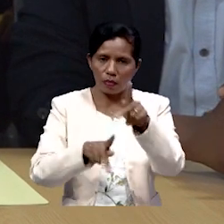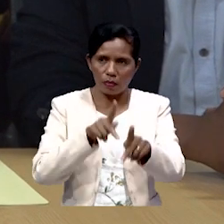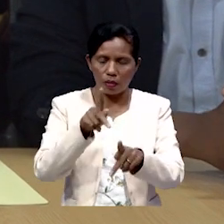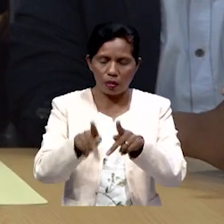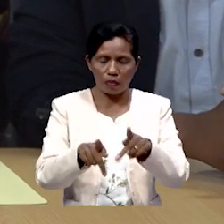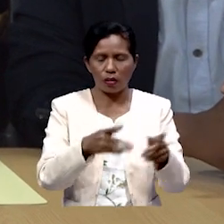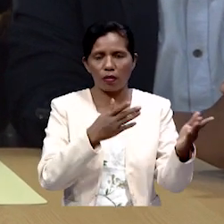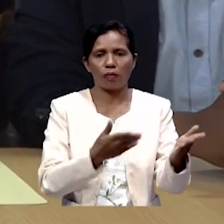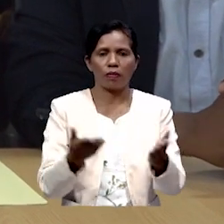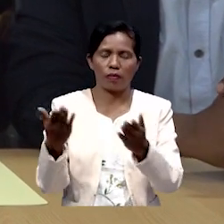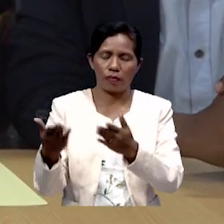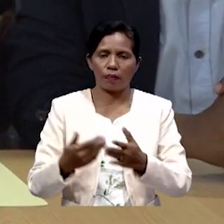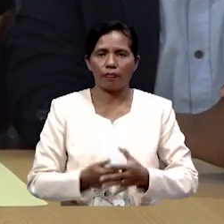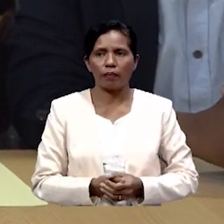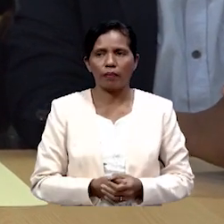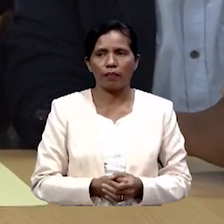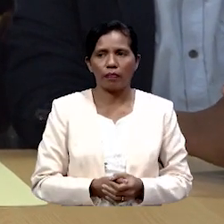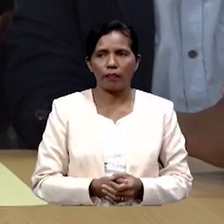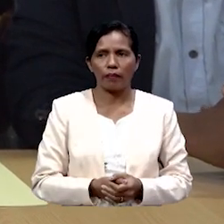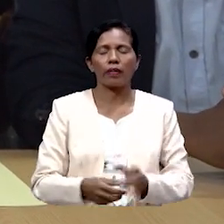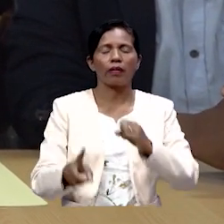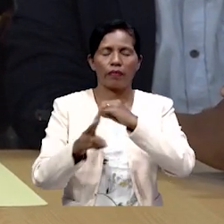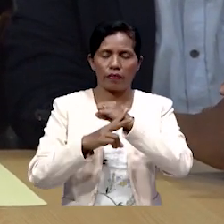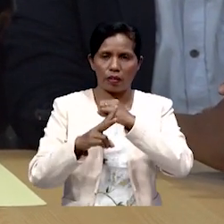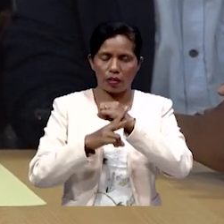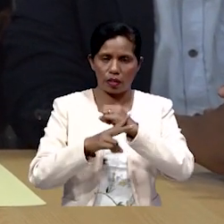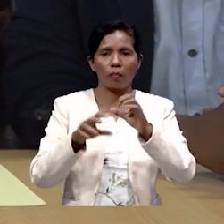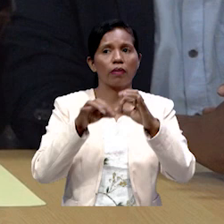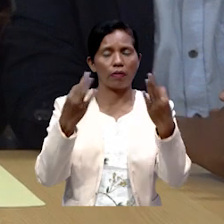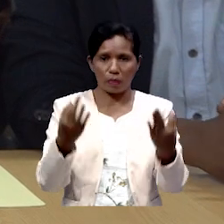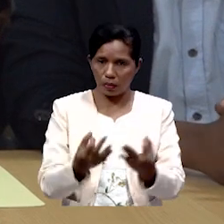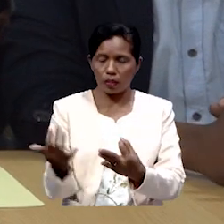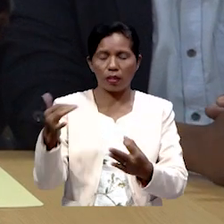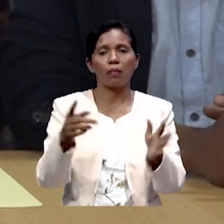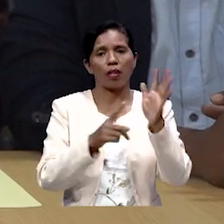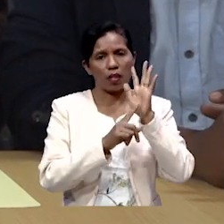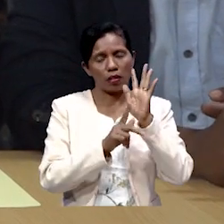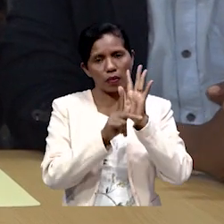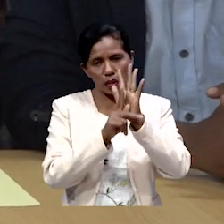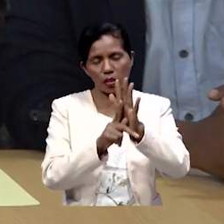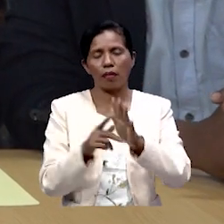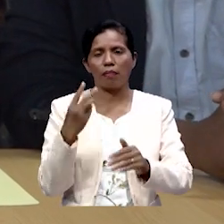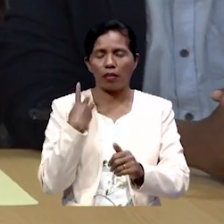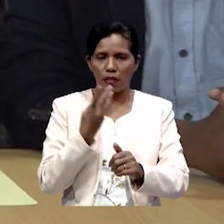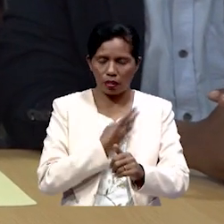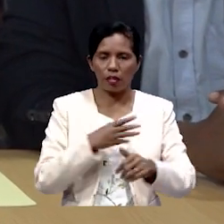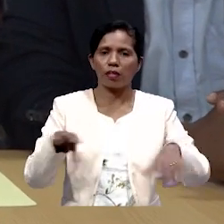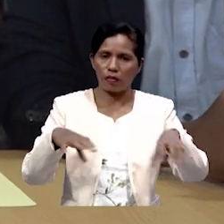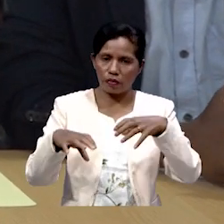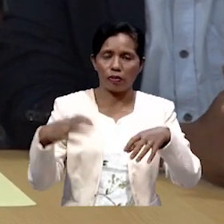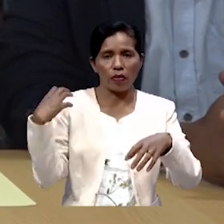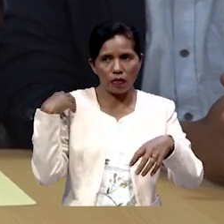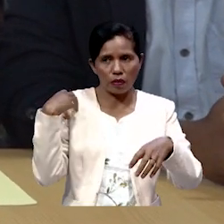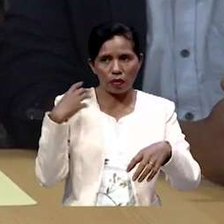crime organizado. Vítima, família vítima sira mai halo kese eita, e itene serviço piquete, ho